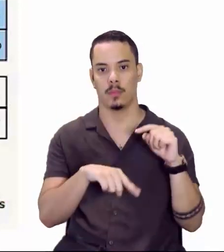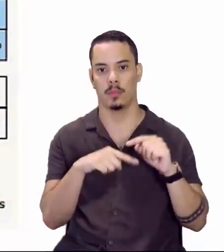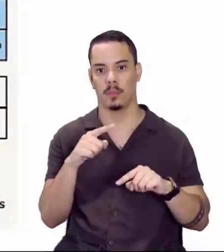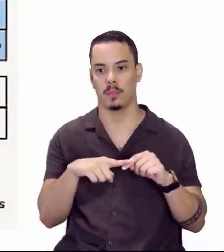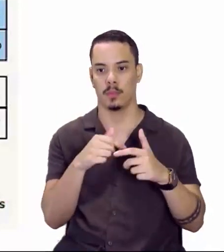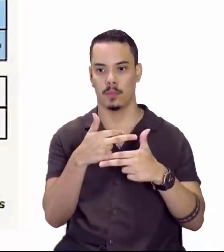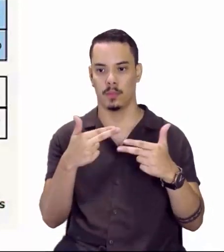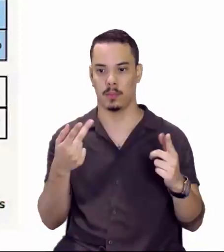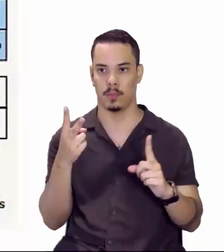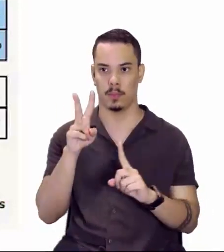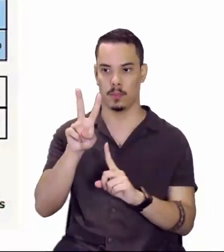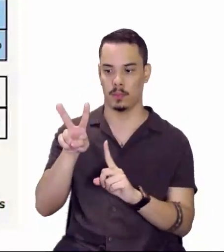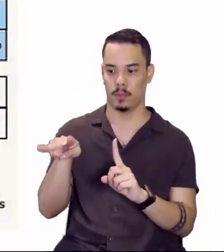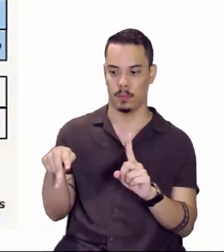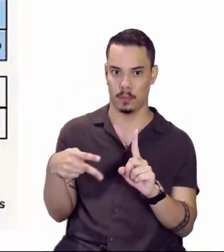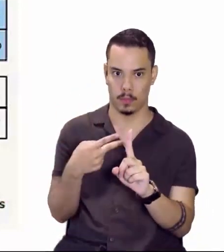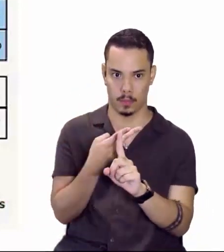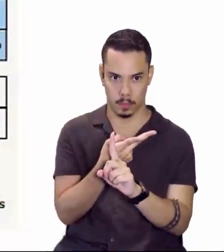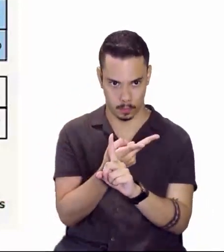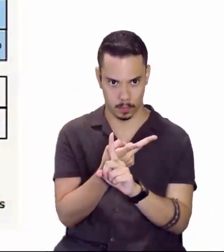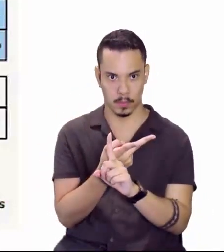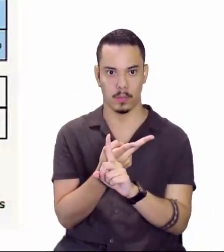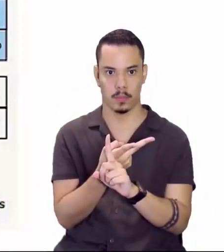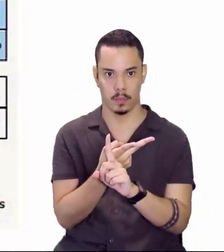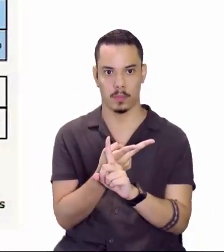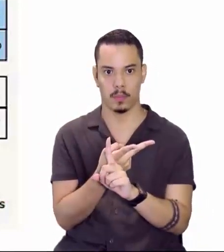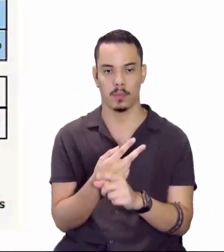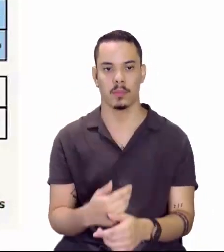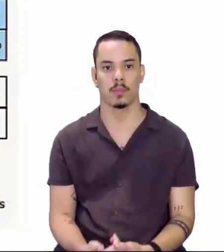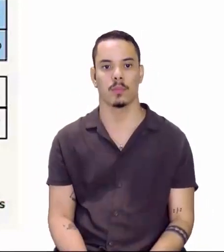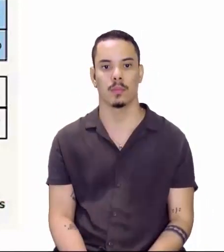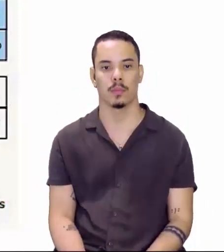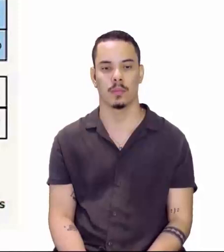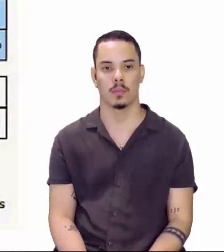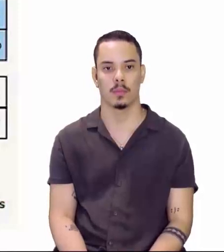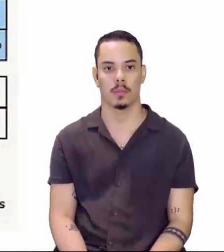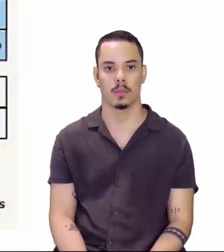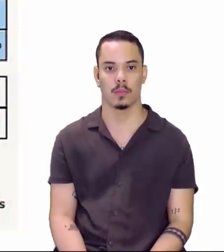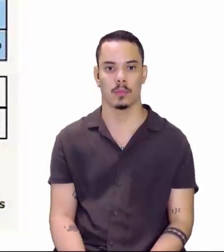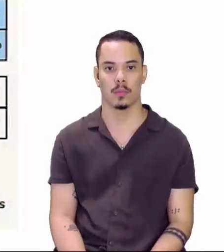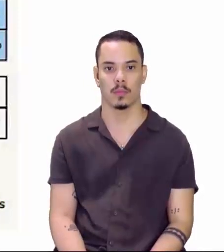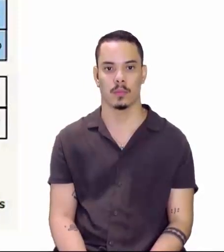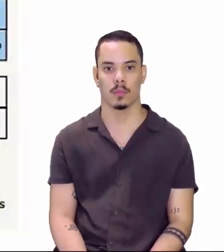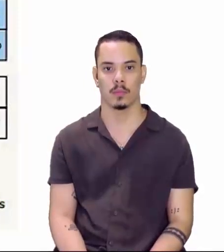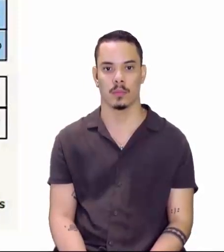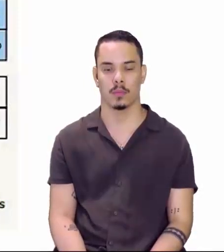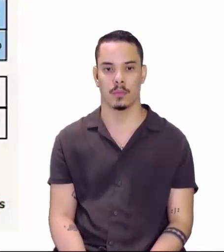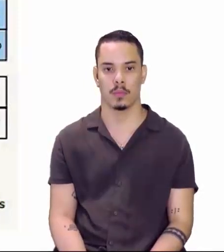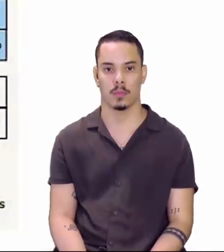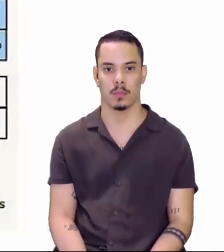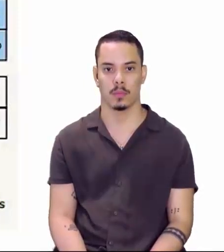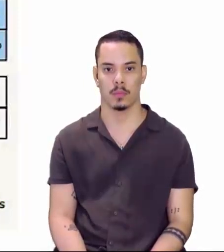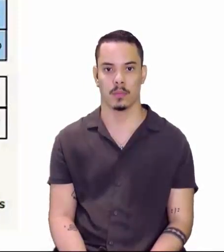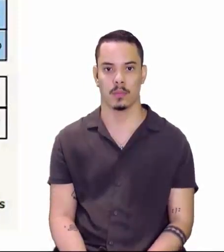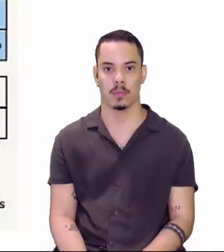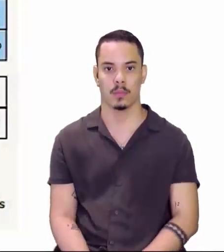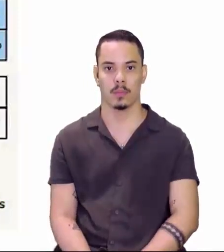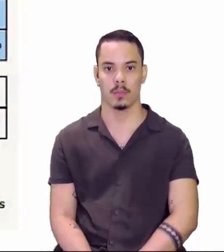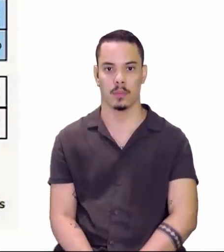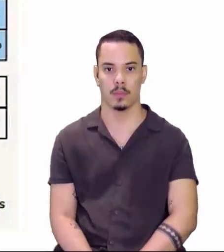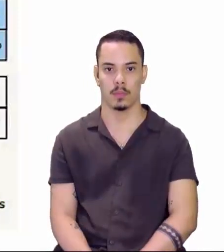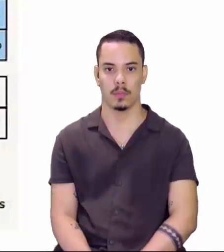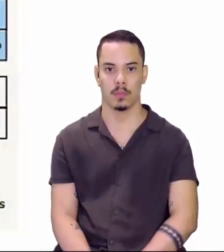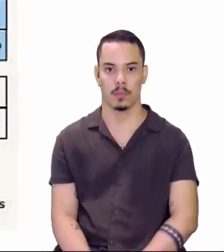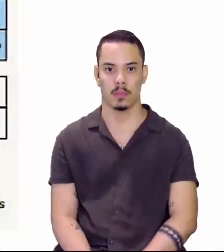de transição, tá certo? Olha só, elementos de transição. E esses elementos